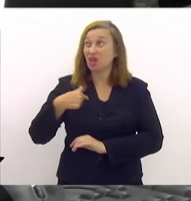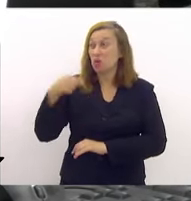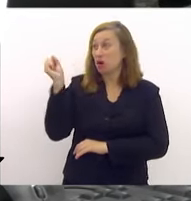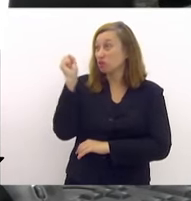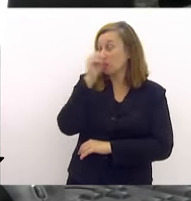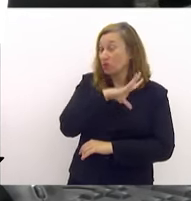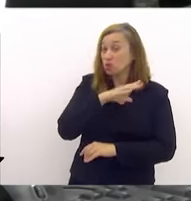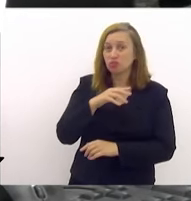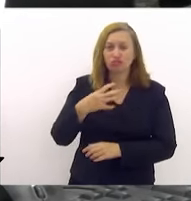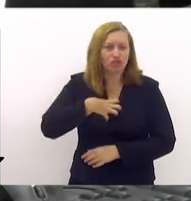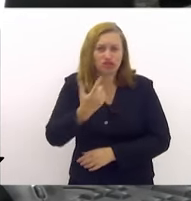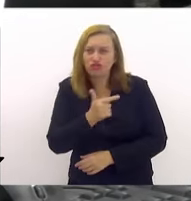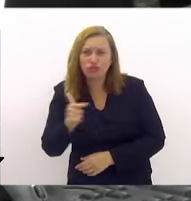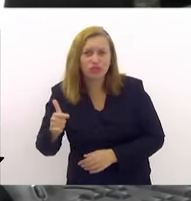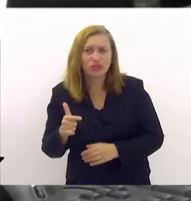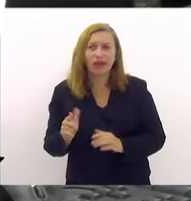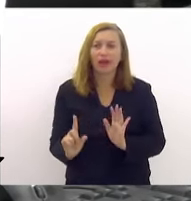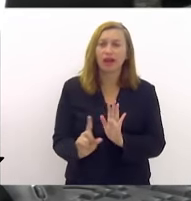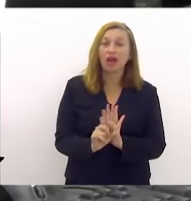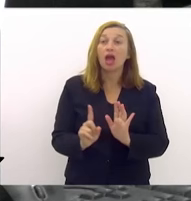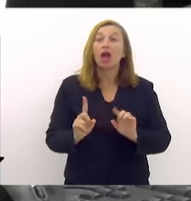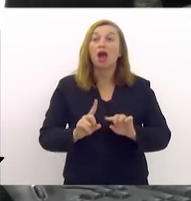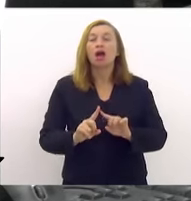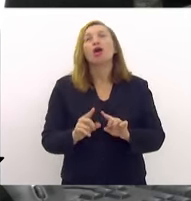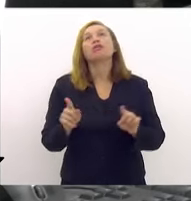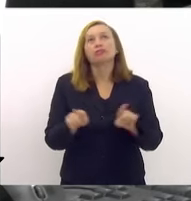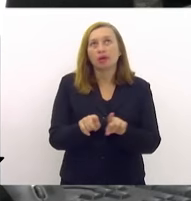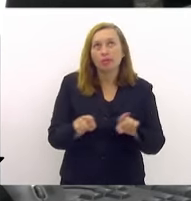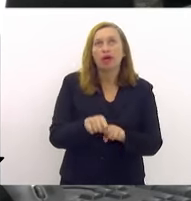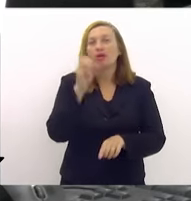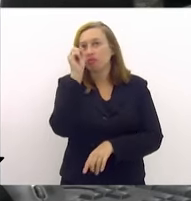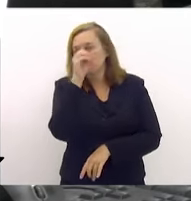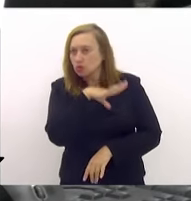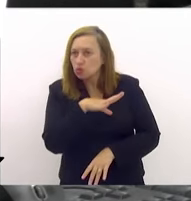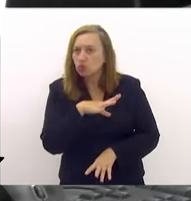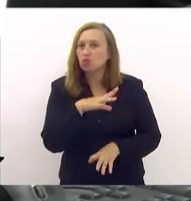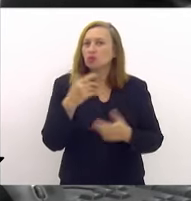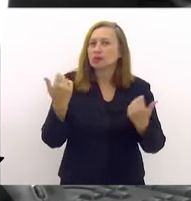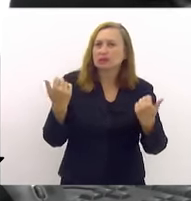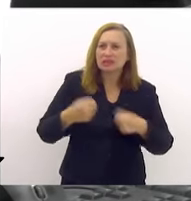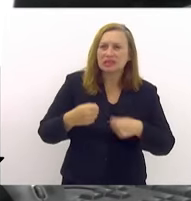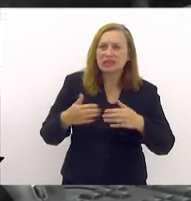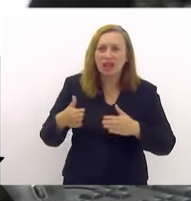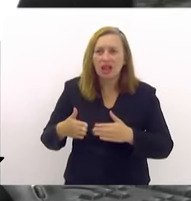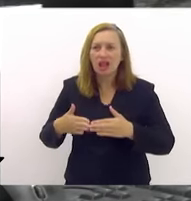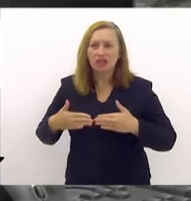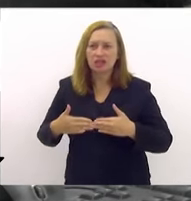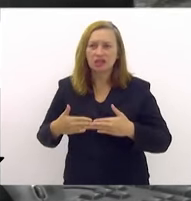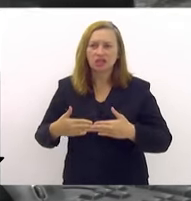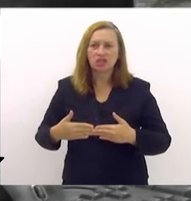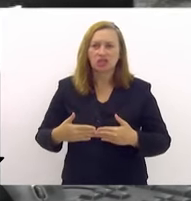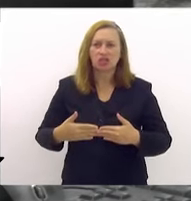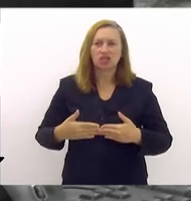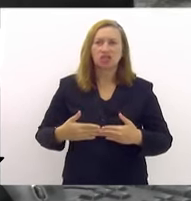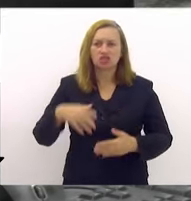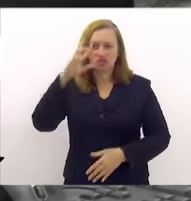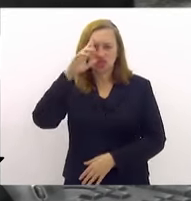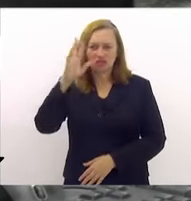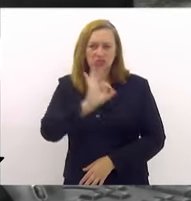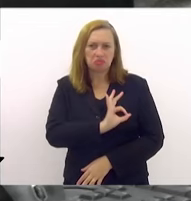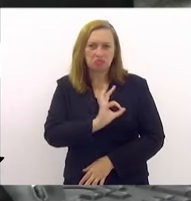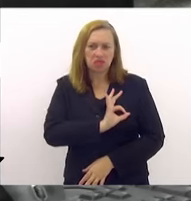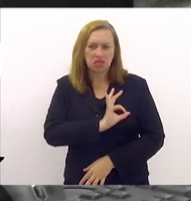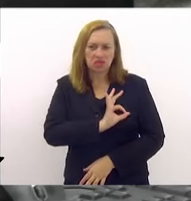absurdo, não faz sentido. Assim como considero um absurdo também a necessidade de licença de autoridade policial, isso não faz o menor